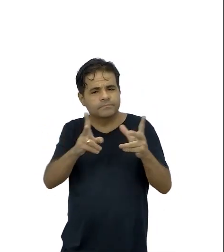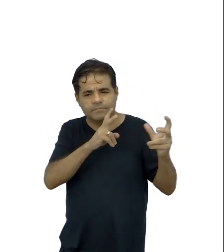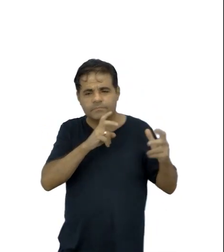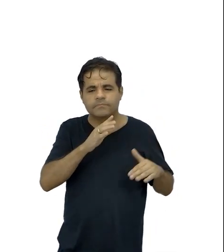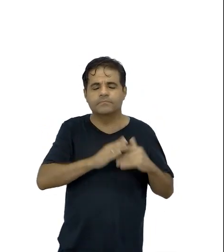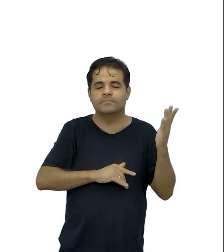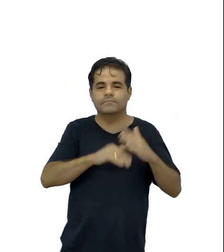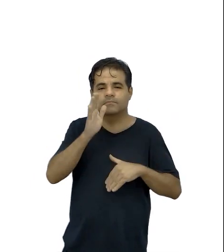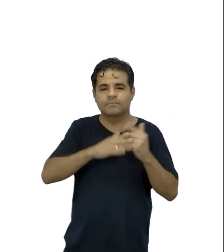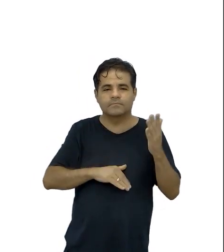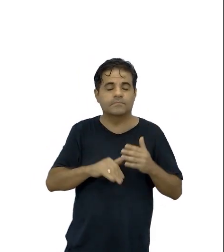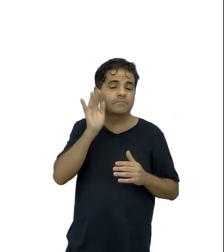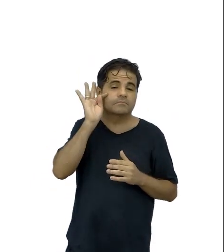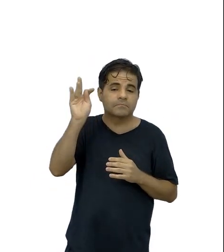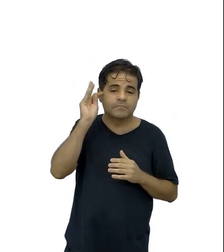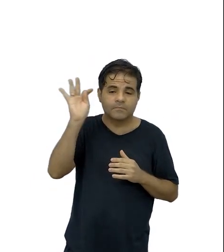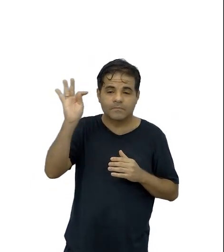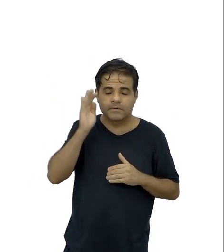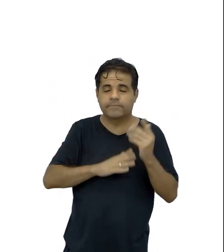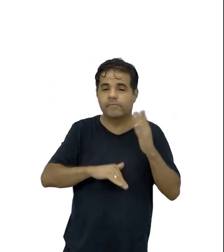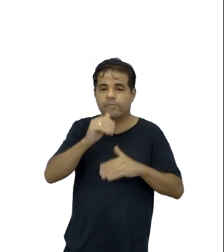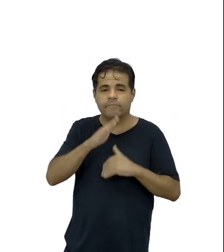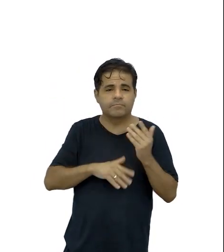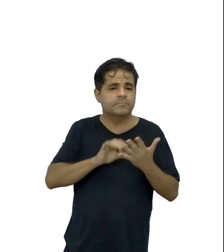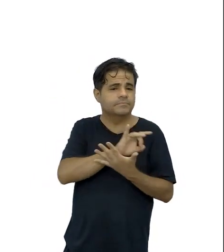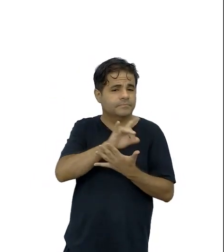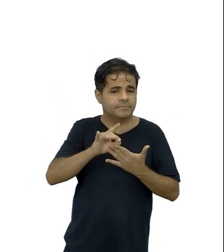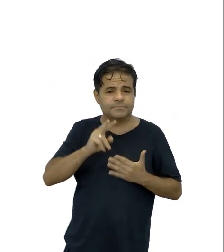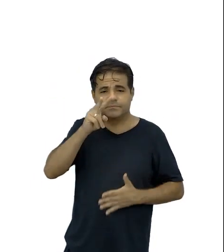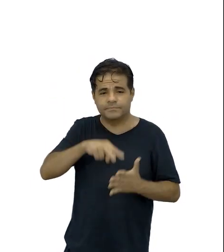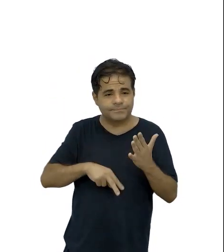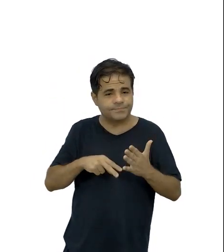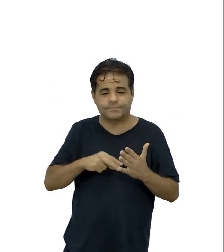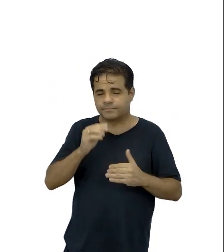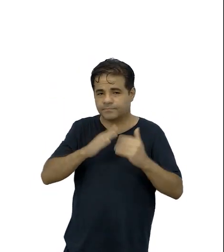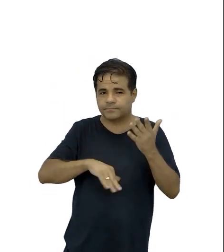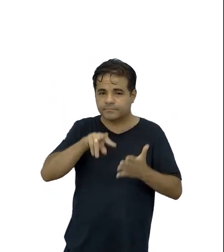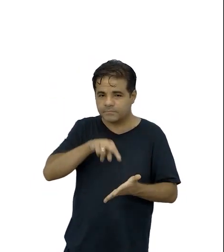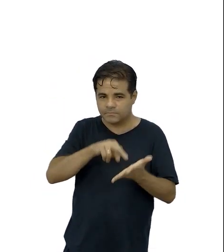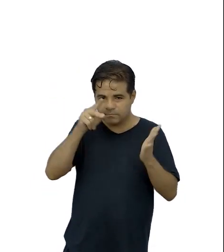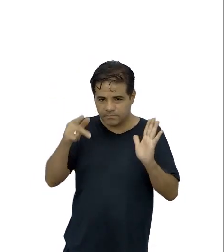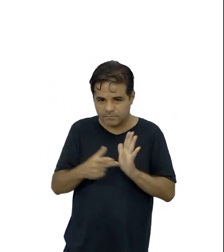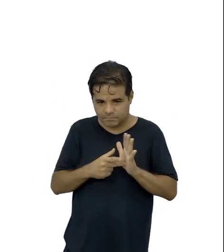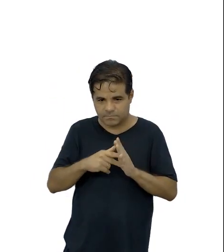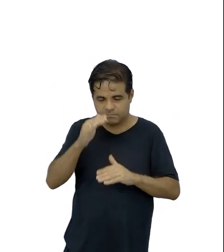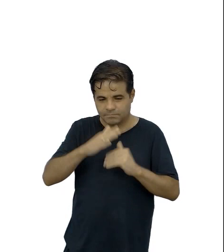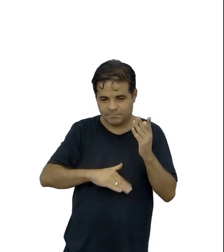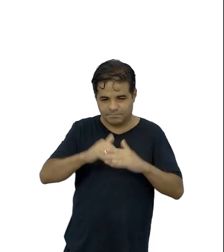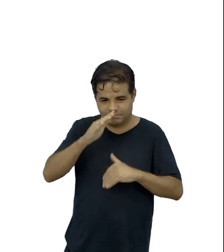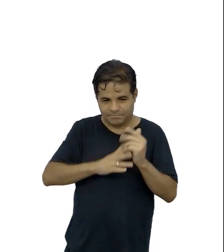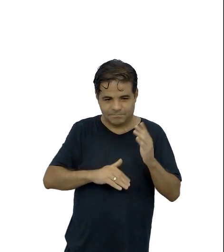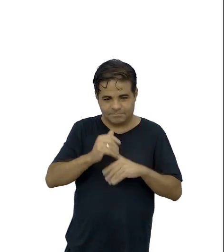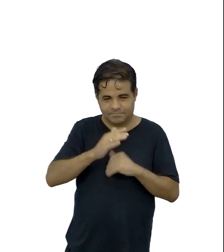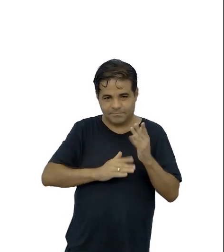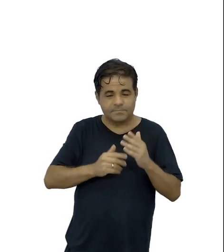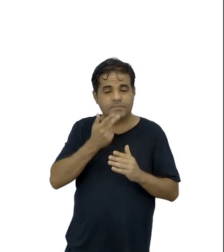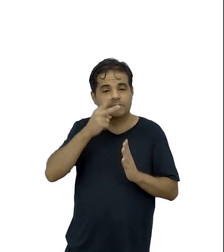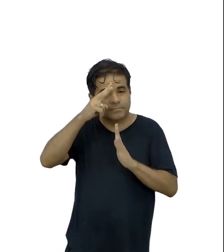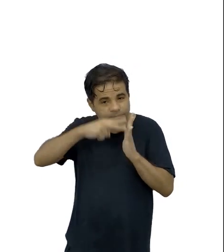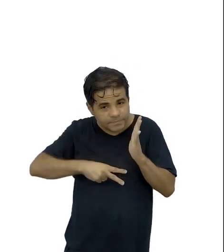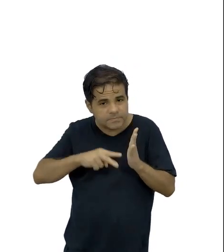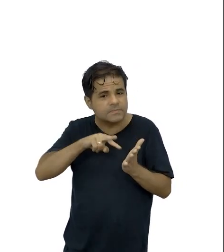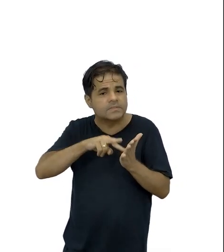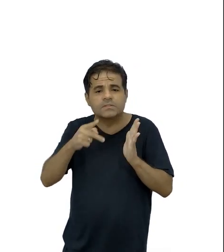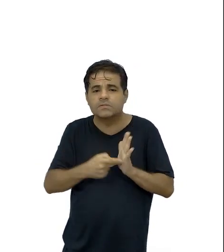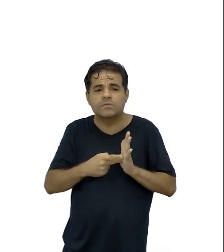concepções aí teóricas. A leitura, ela promove a construção de significados. Então, ler